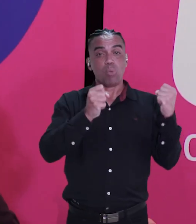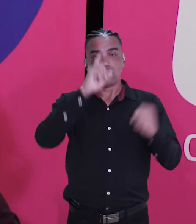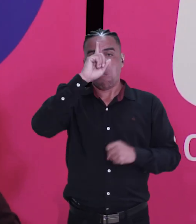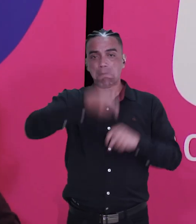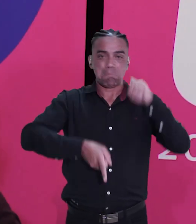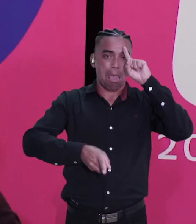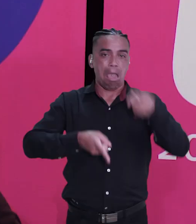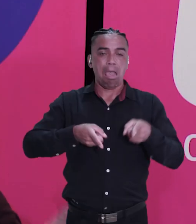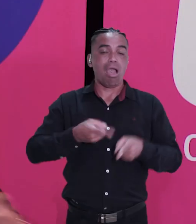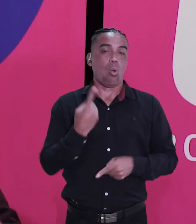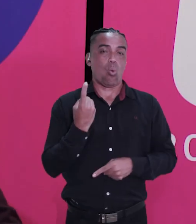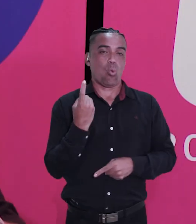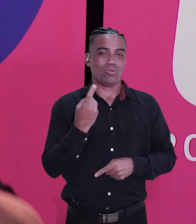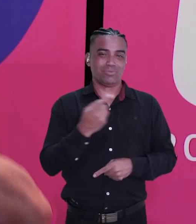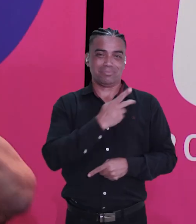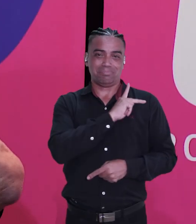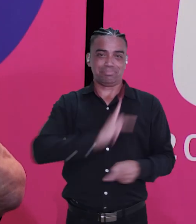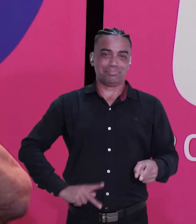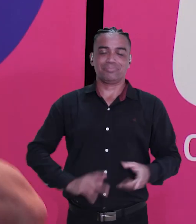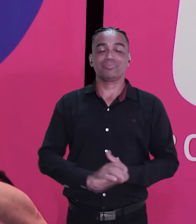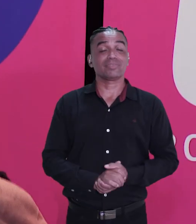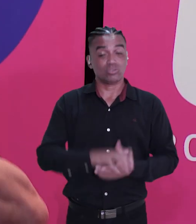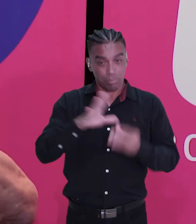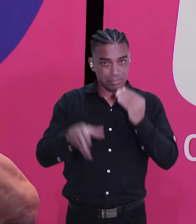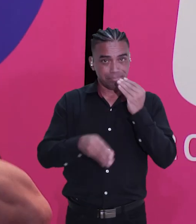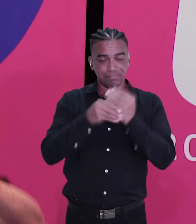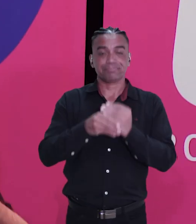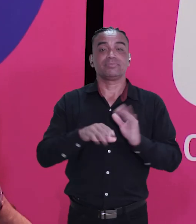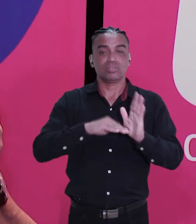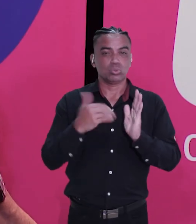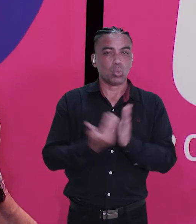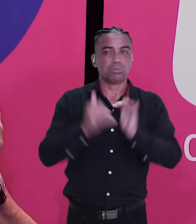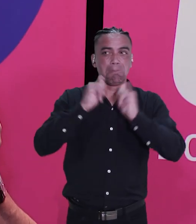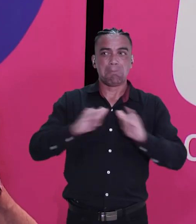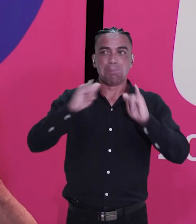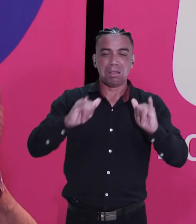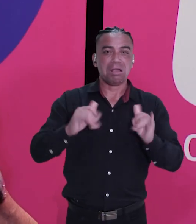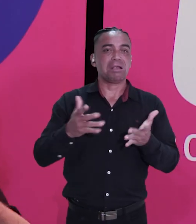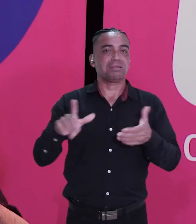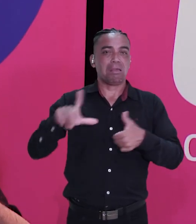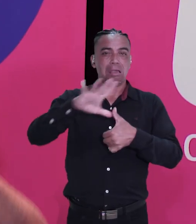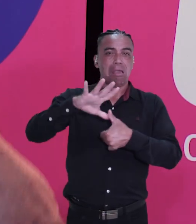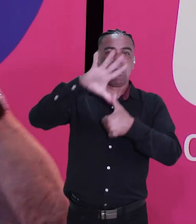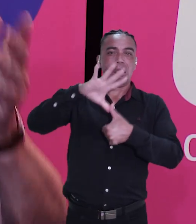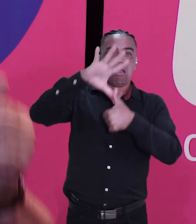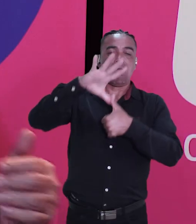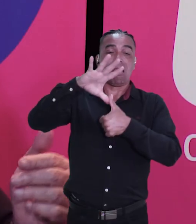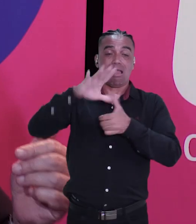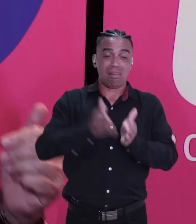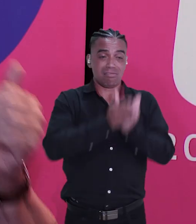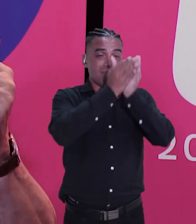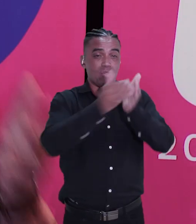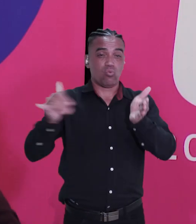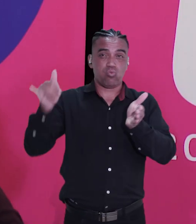poder absoluto. Então, só completando aqui, toda essa propaganda, né, de que foram os americanos que